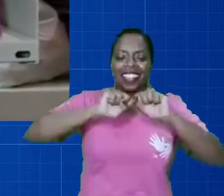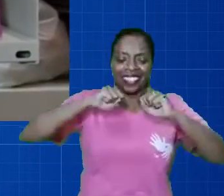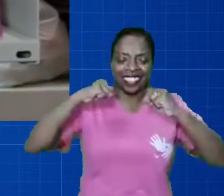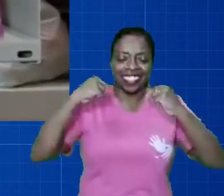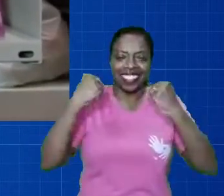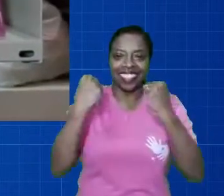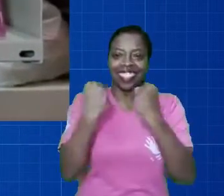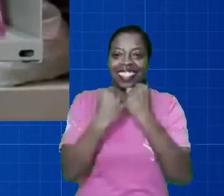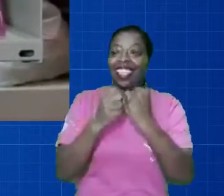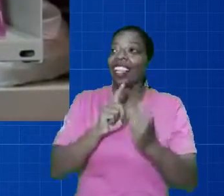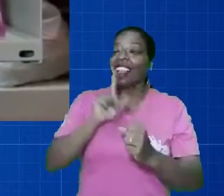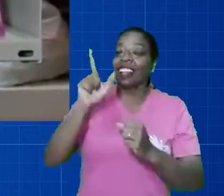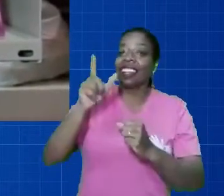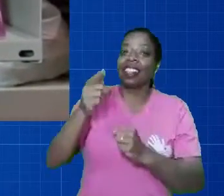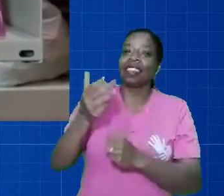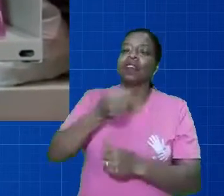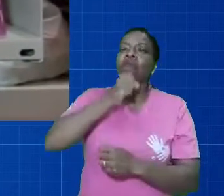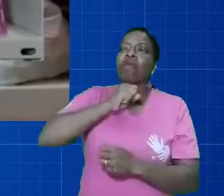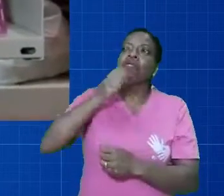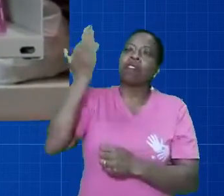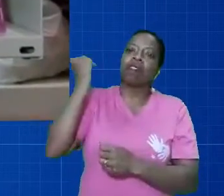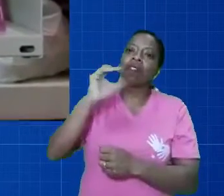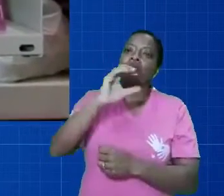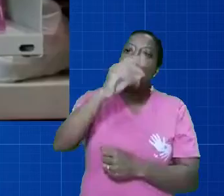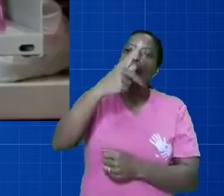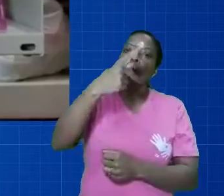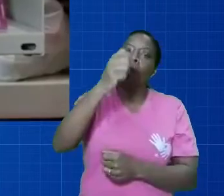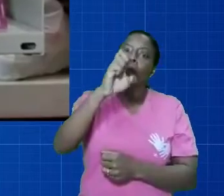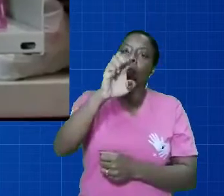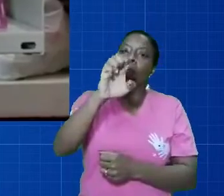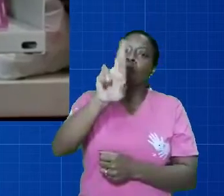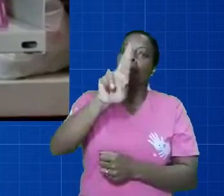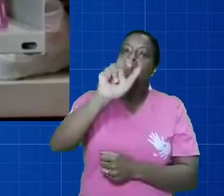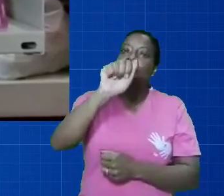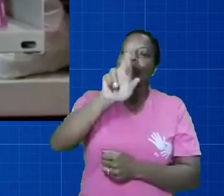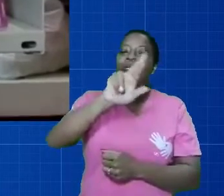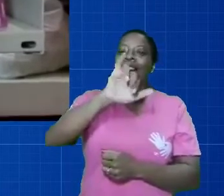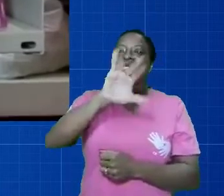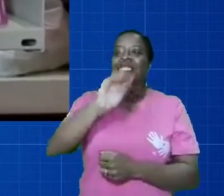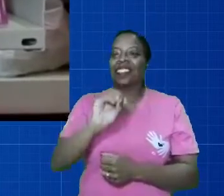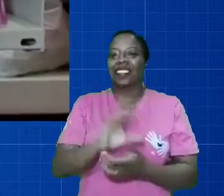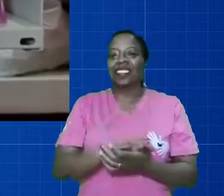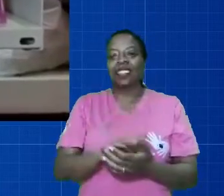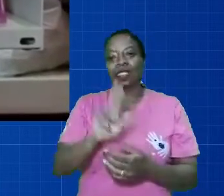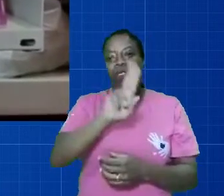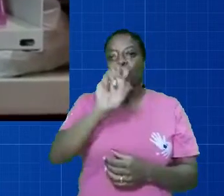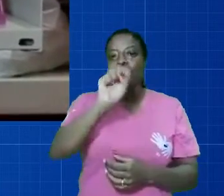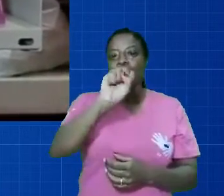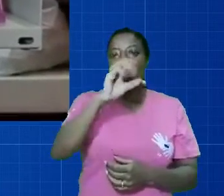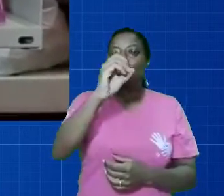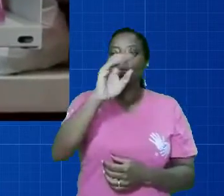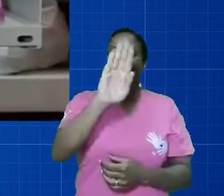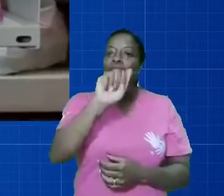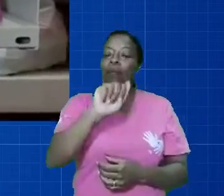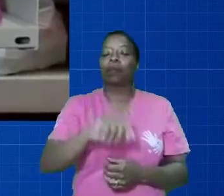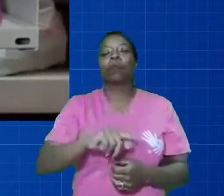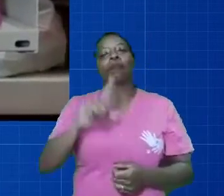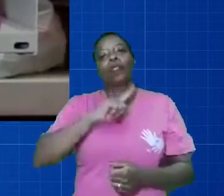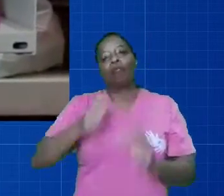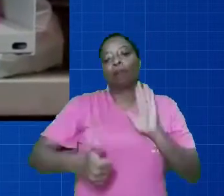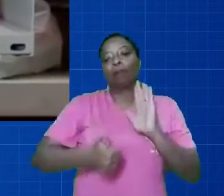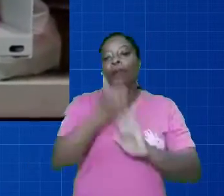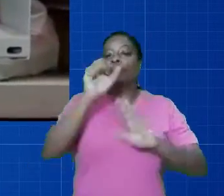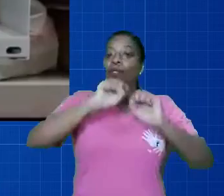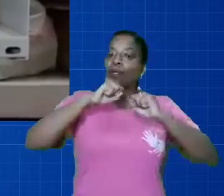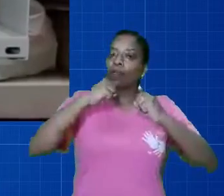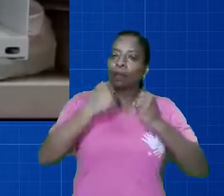no final, né? Temos realizado esse primeiro seminário. Houve mais dois depois, mas esse primeiro foi, para nós, foi um desafio